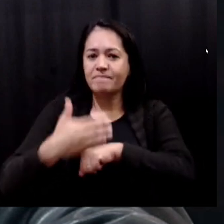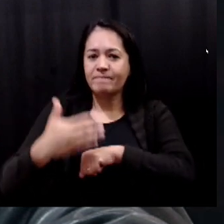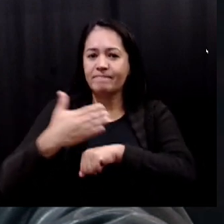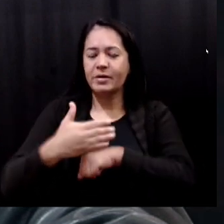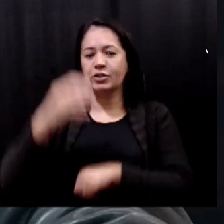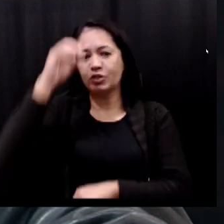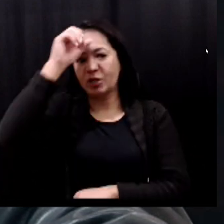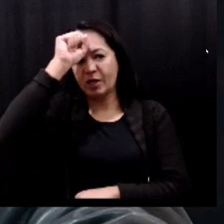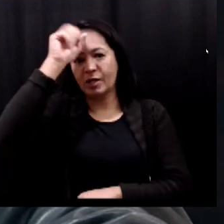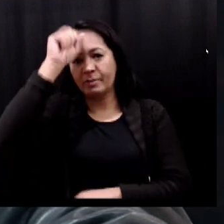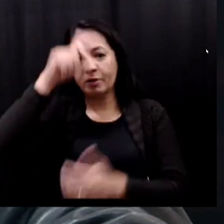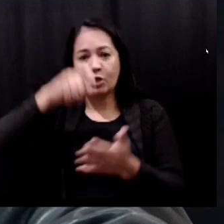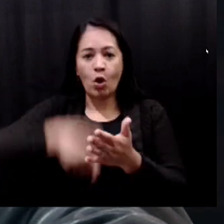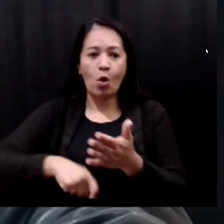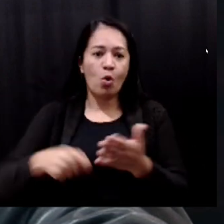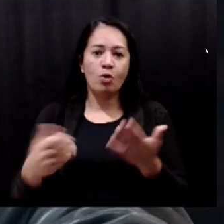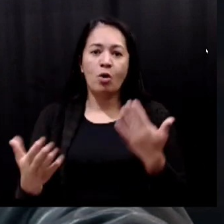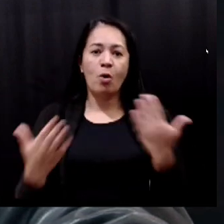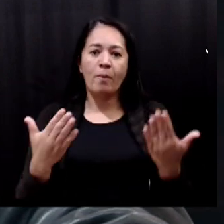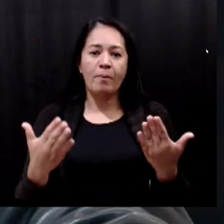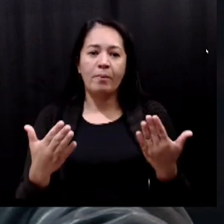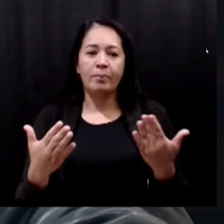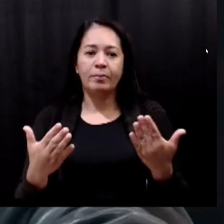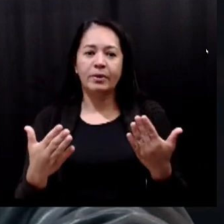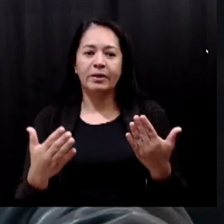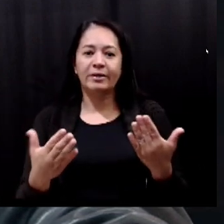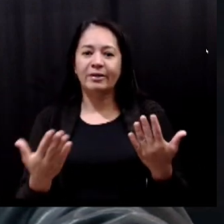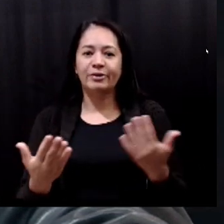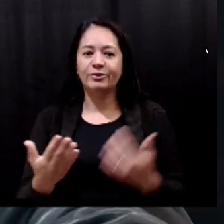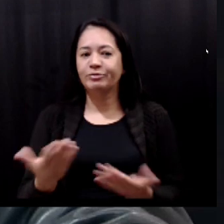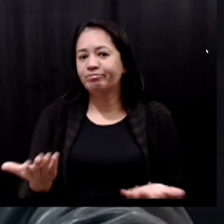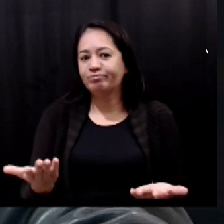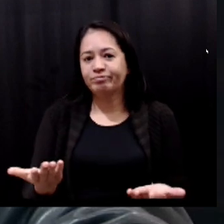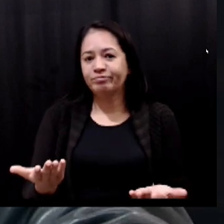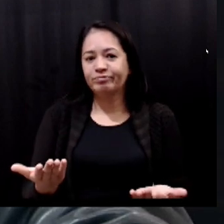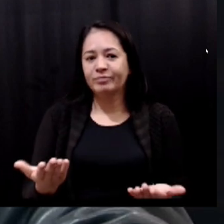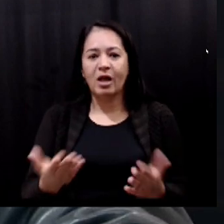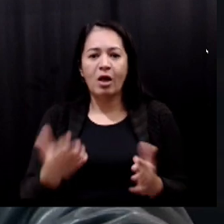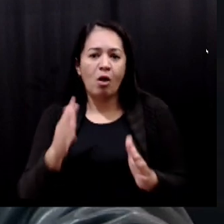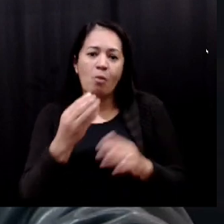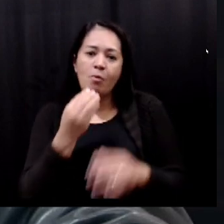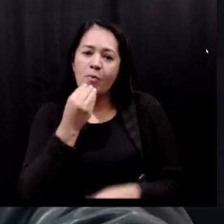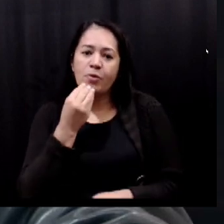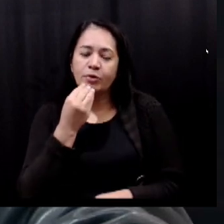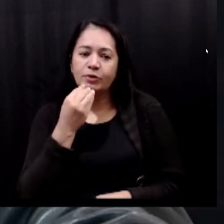contratados assim como se fosse um bico, né? Uma oportunidade